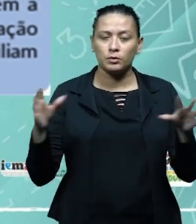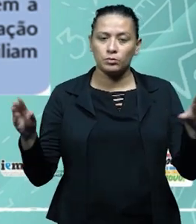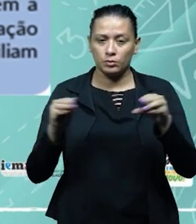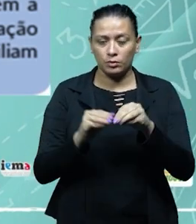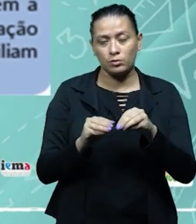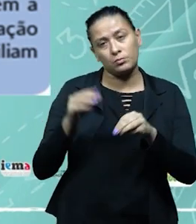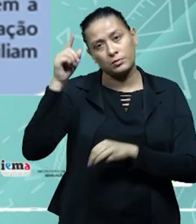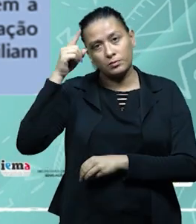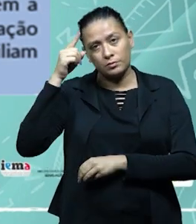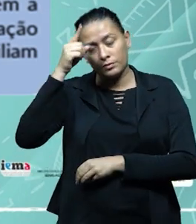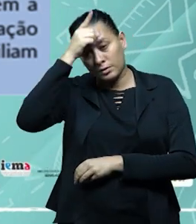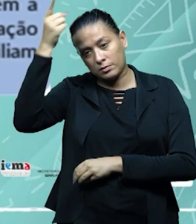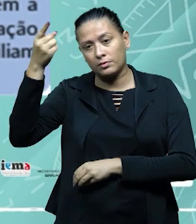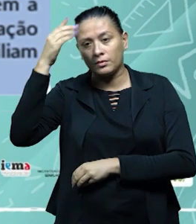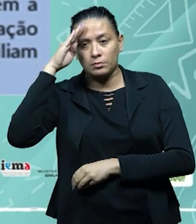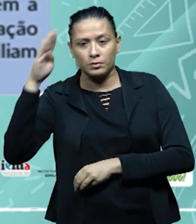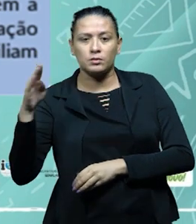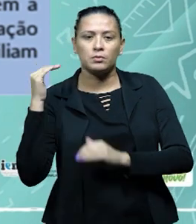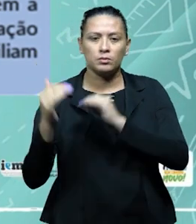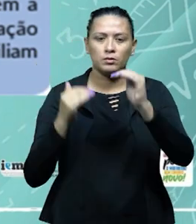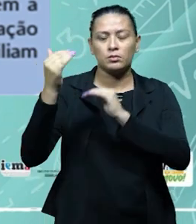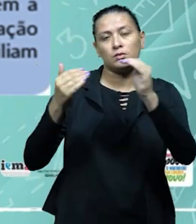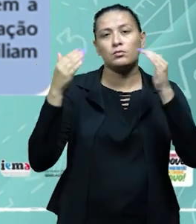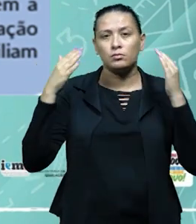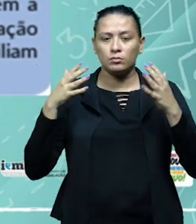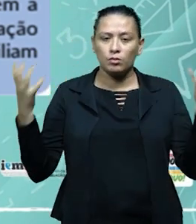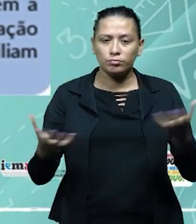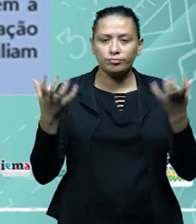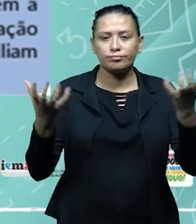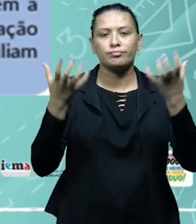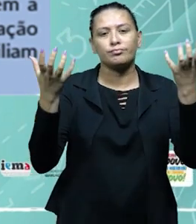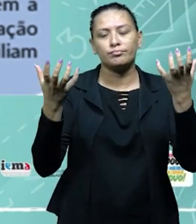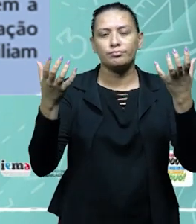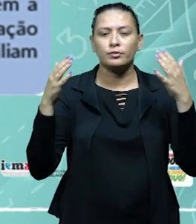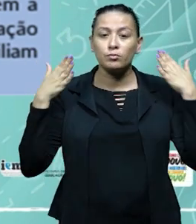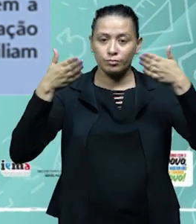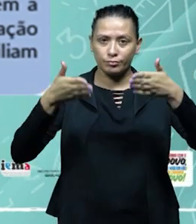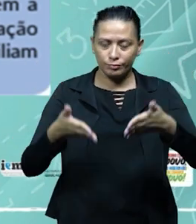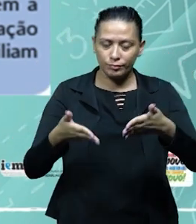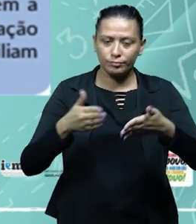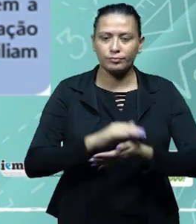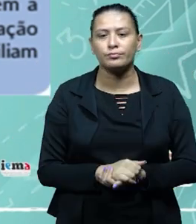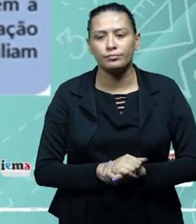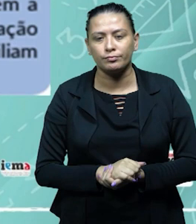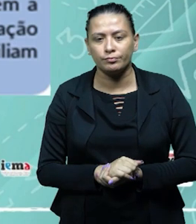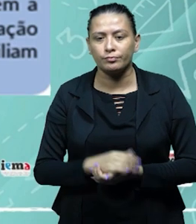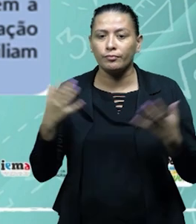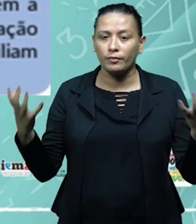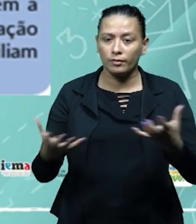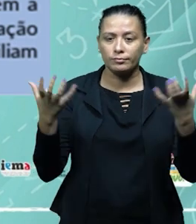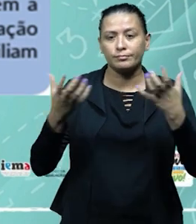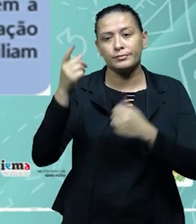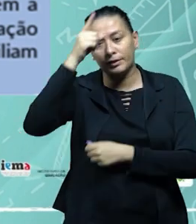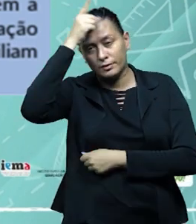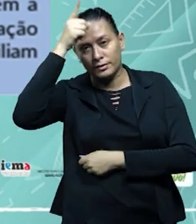principais de um estudo desenvolvem a concentração estimulam a criatividade por meio da criação